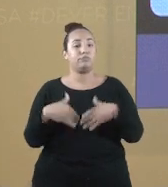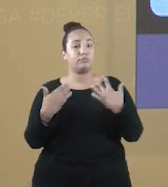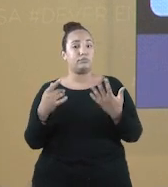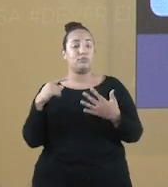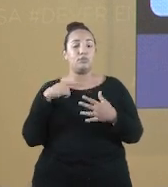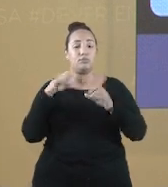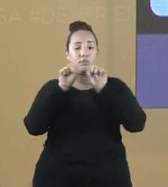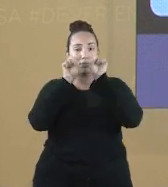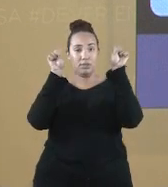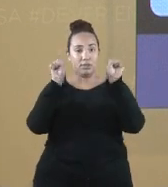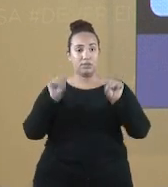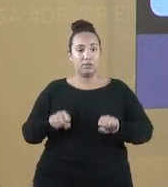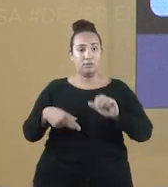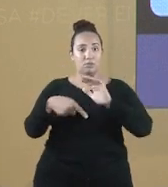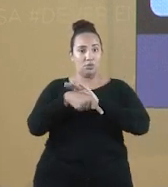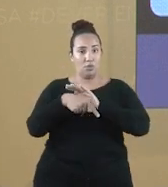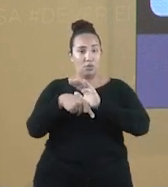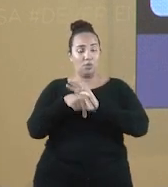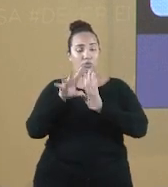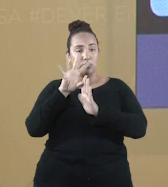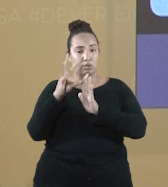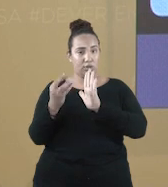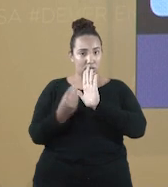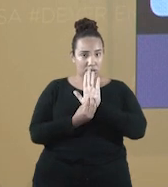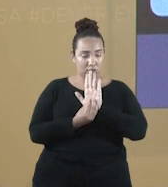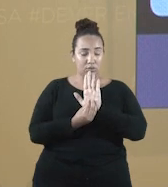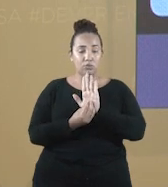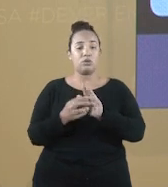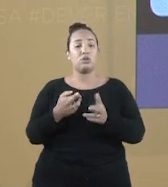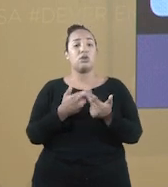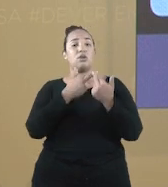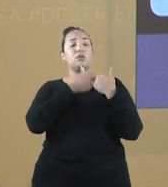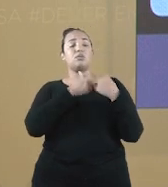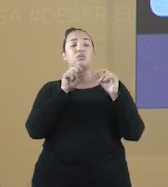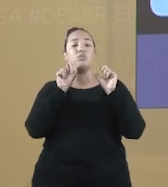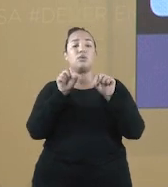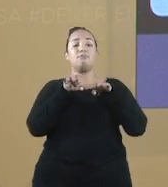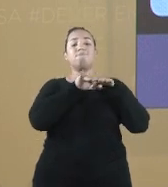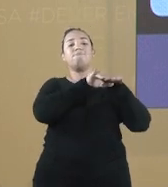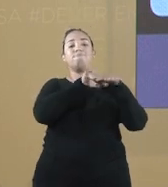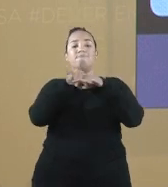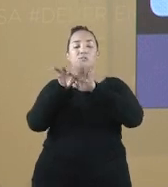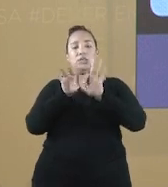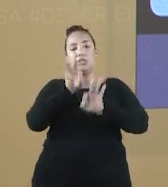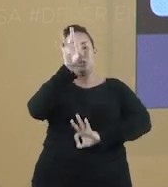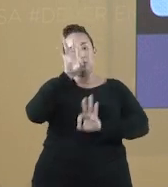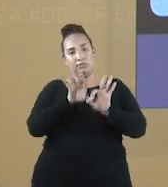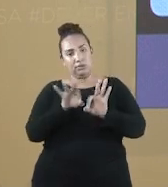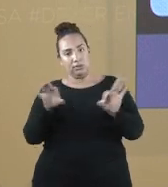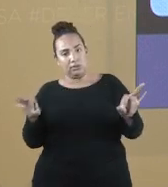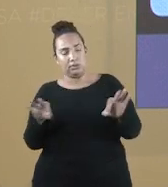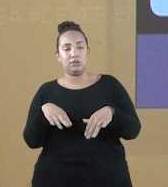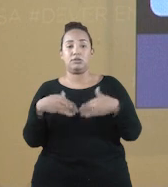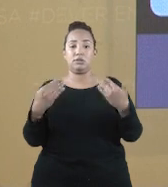isso, existe o Sistema Internacional de Unidades e é responsável por padronizar grandezas, assim